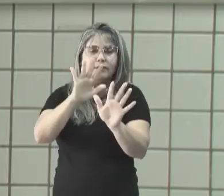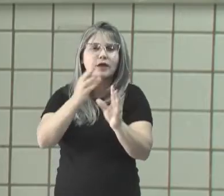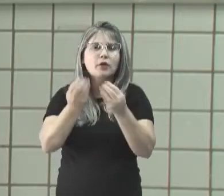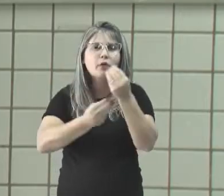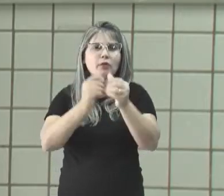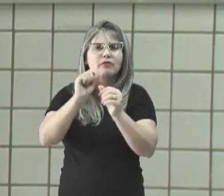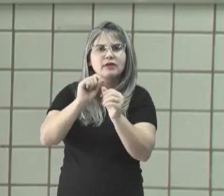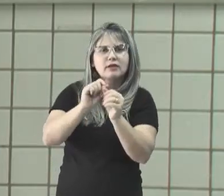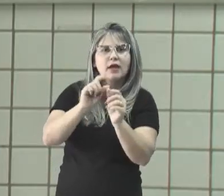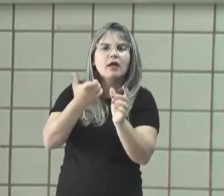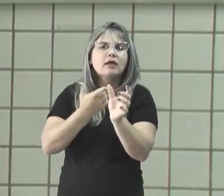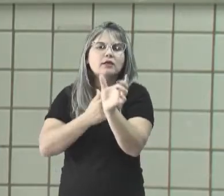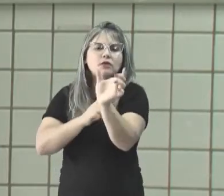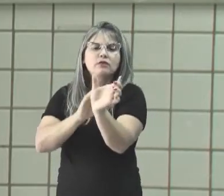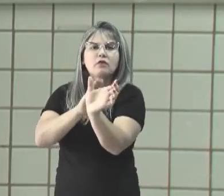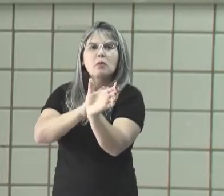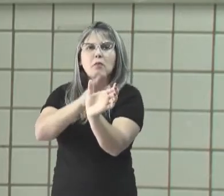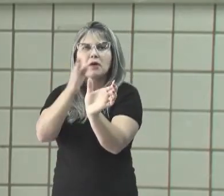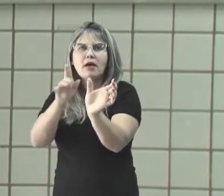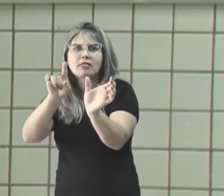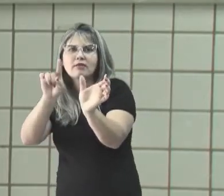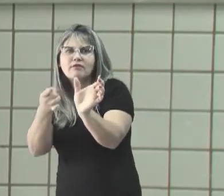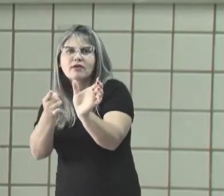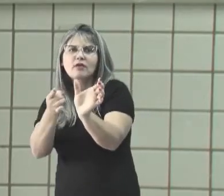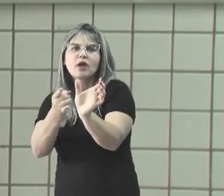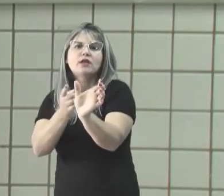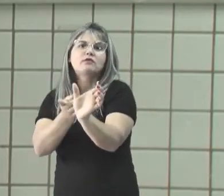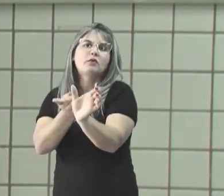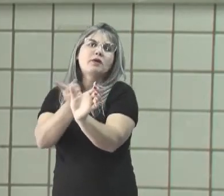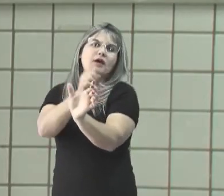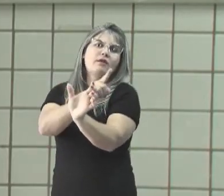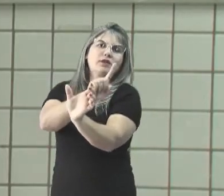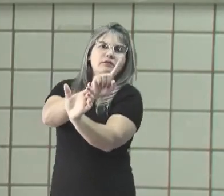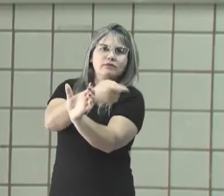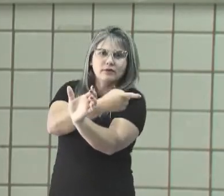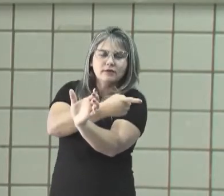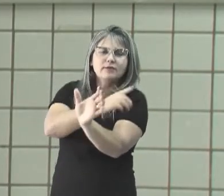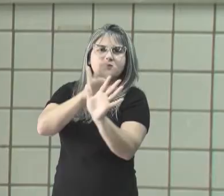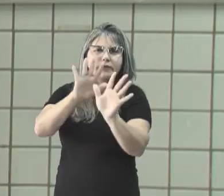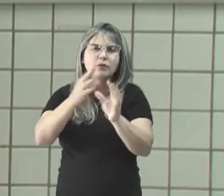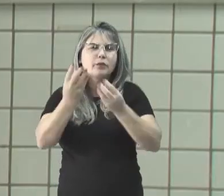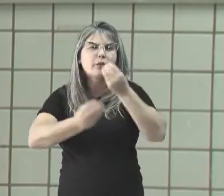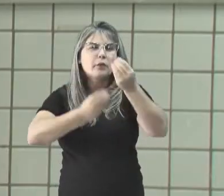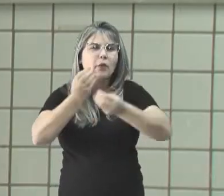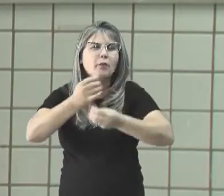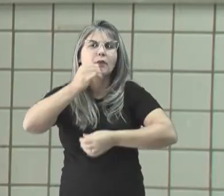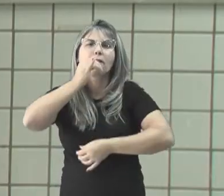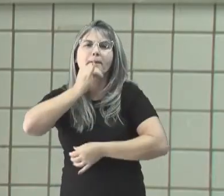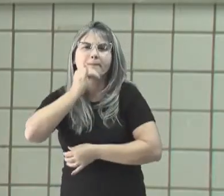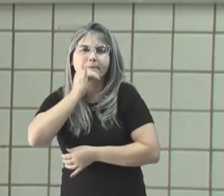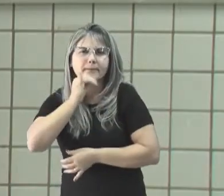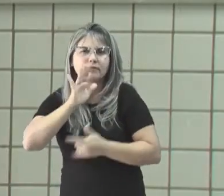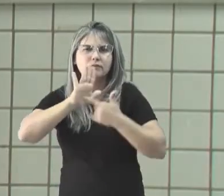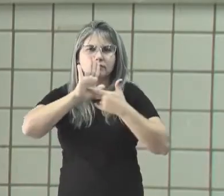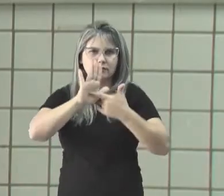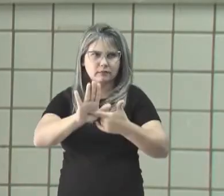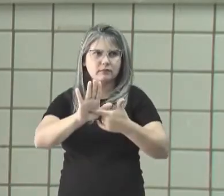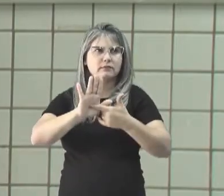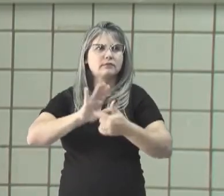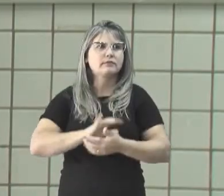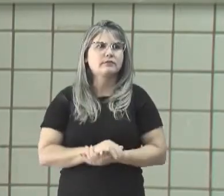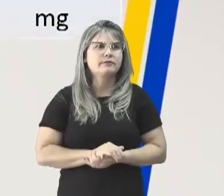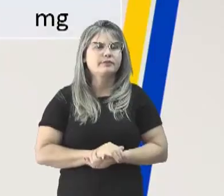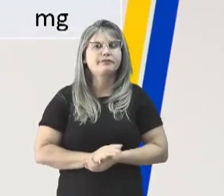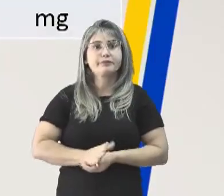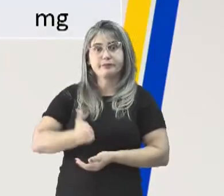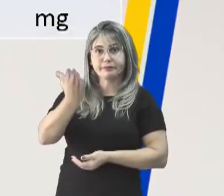transformação de unidades que a gente vai relembrar aqui antes de começar a ver as questões da aula de hoje, beleza? Olha essa tabela